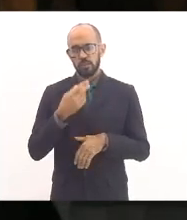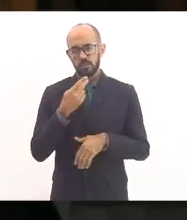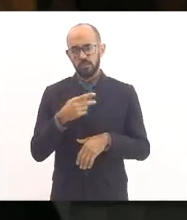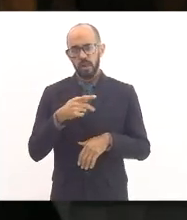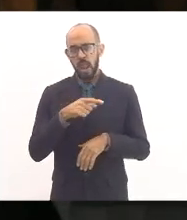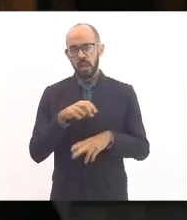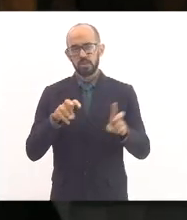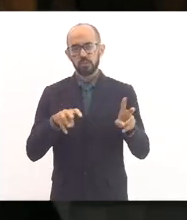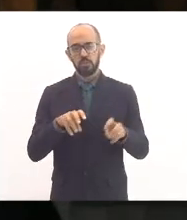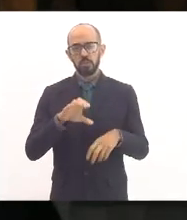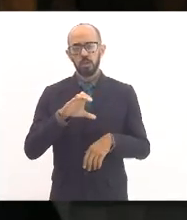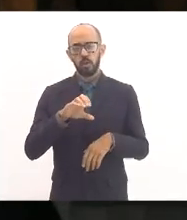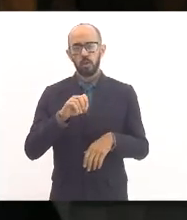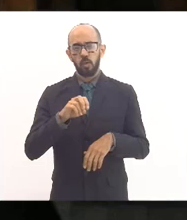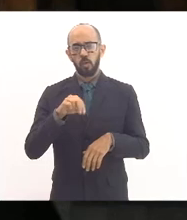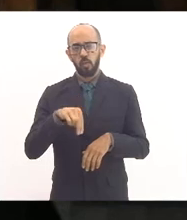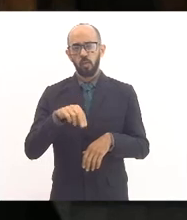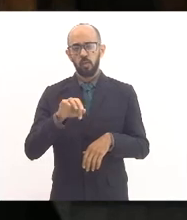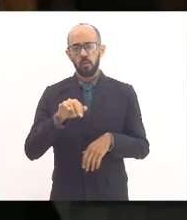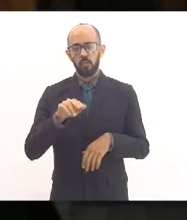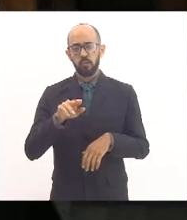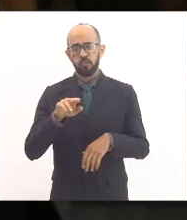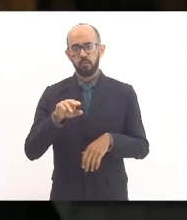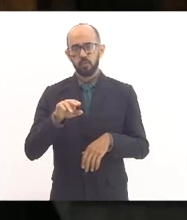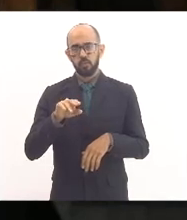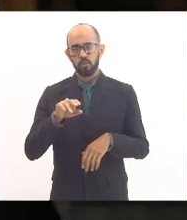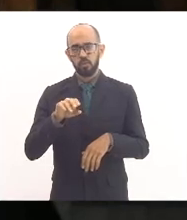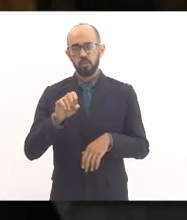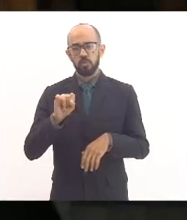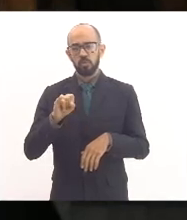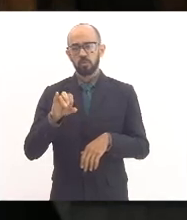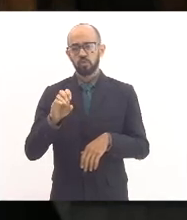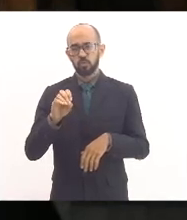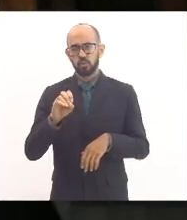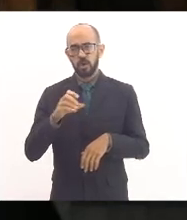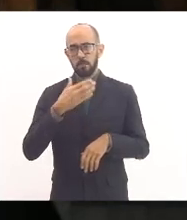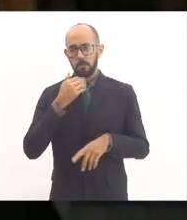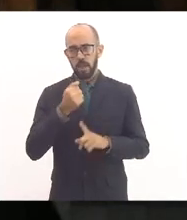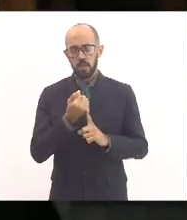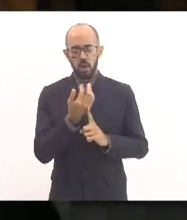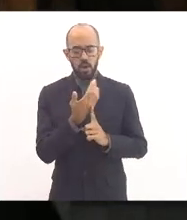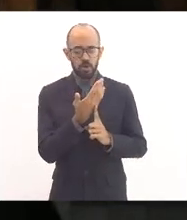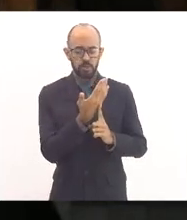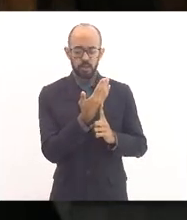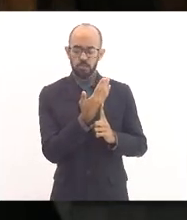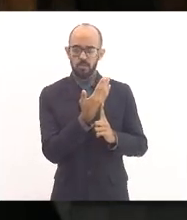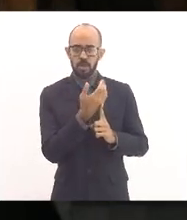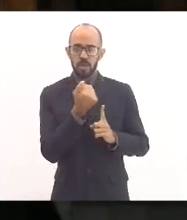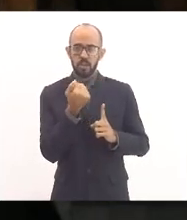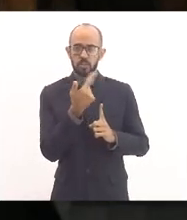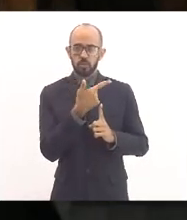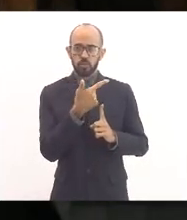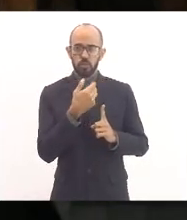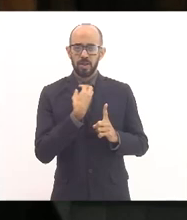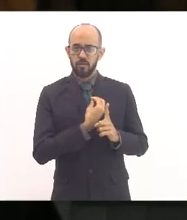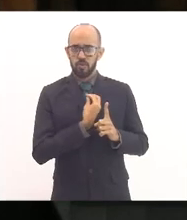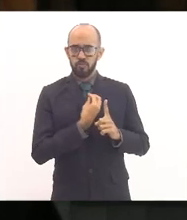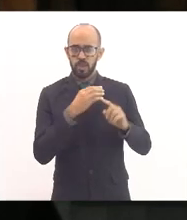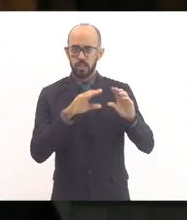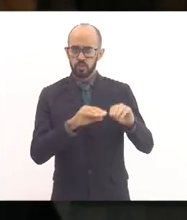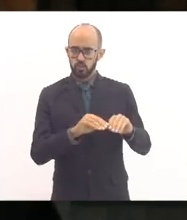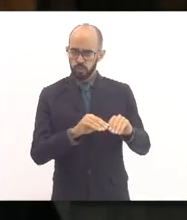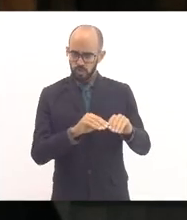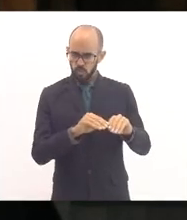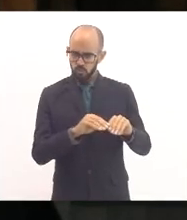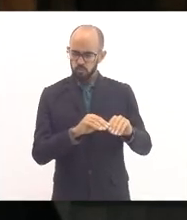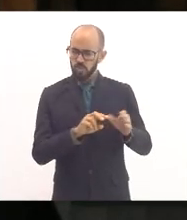e esse é o seguinte é mais vale acender uma vela do que implicaria escuridão de maneira aqui o fato é que